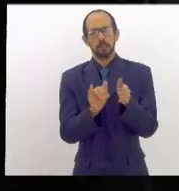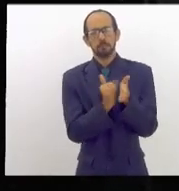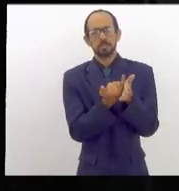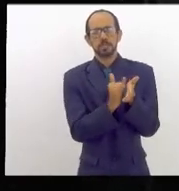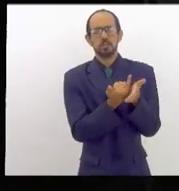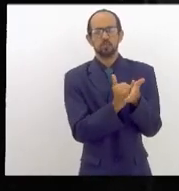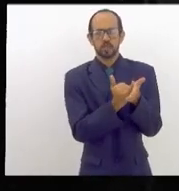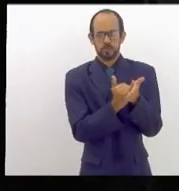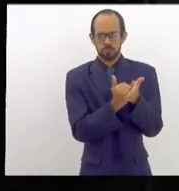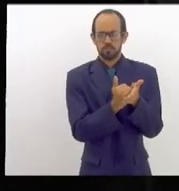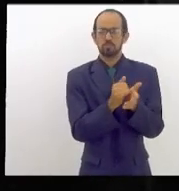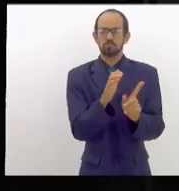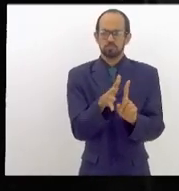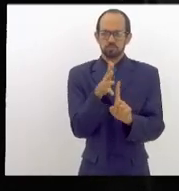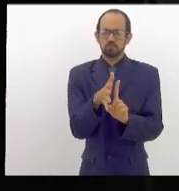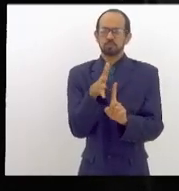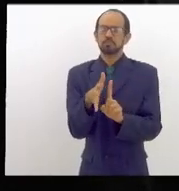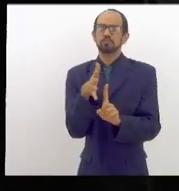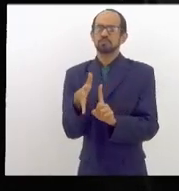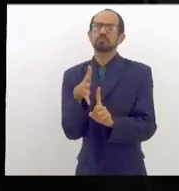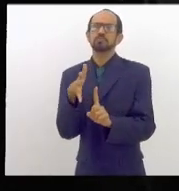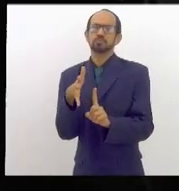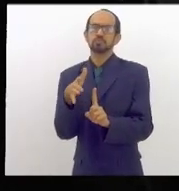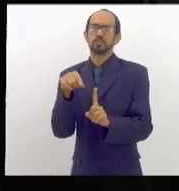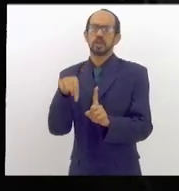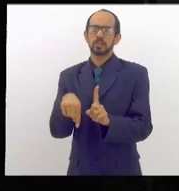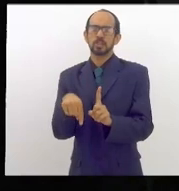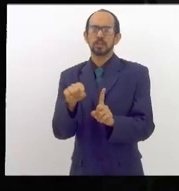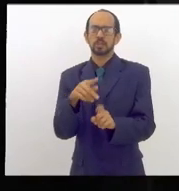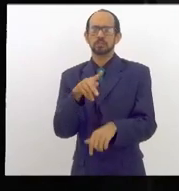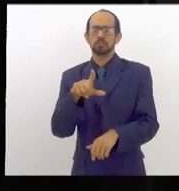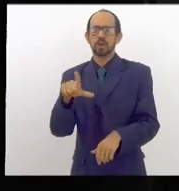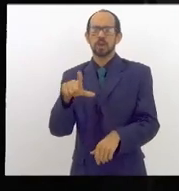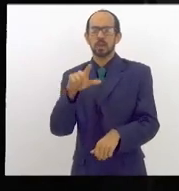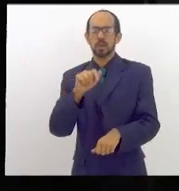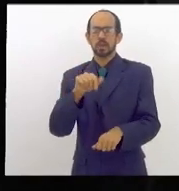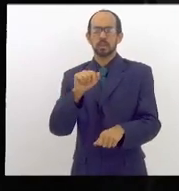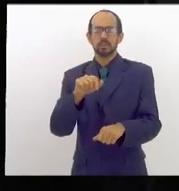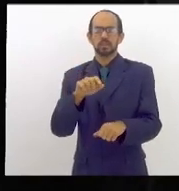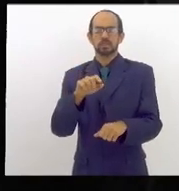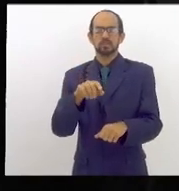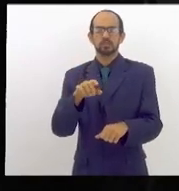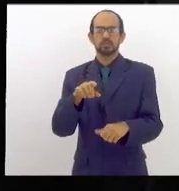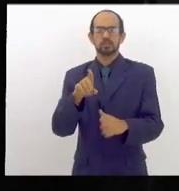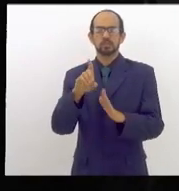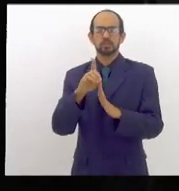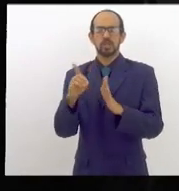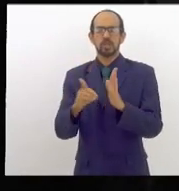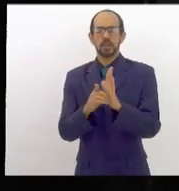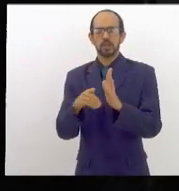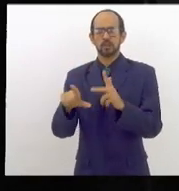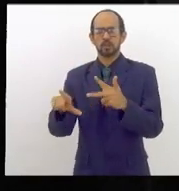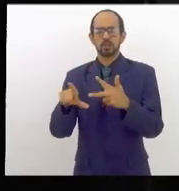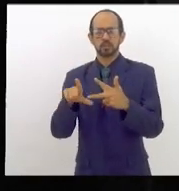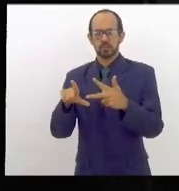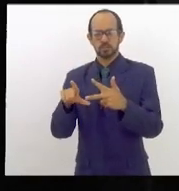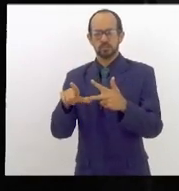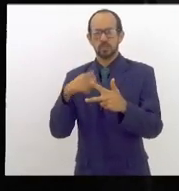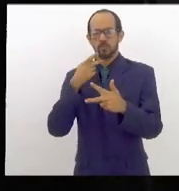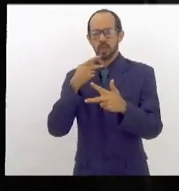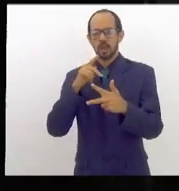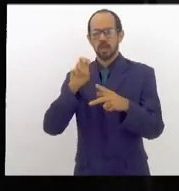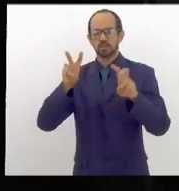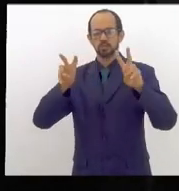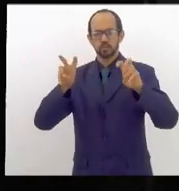para fazer a discussão deste projeto de decreto legislativo que trata